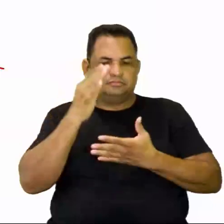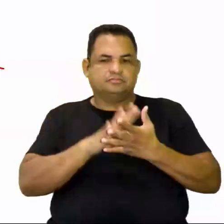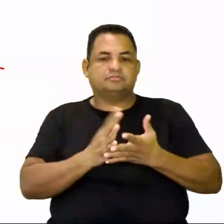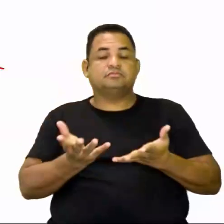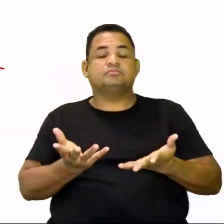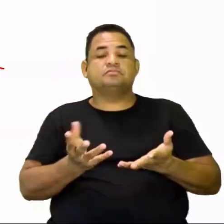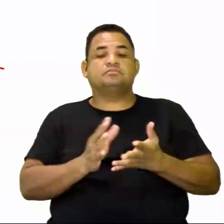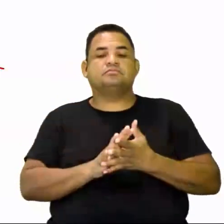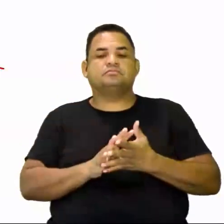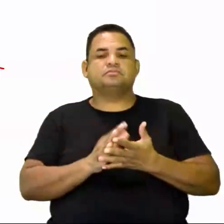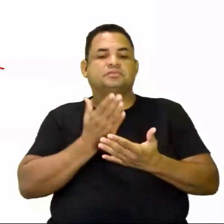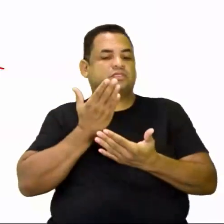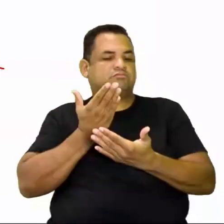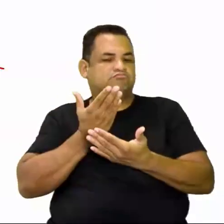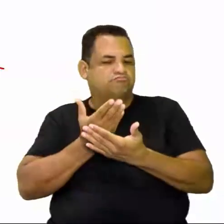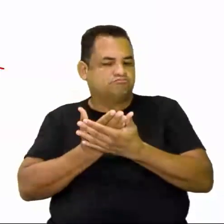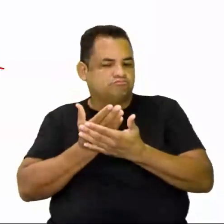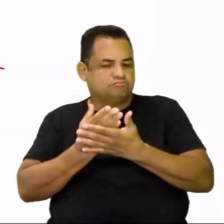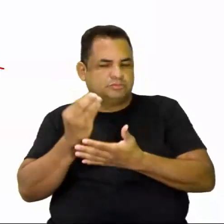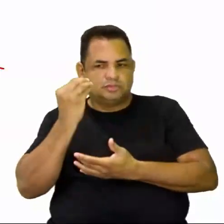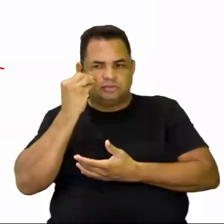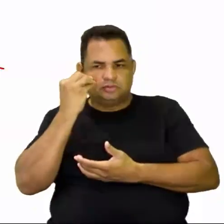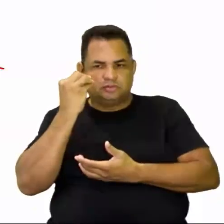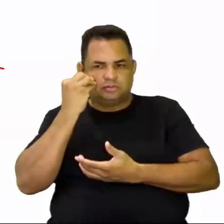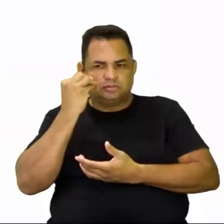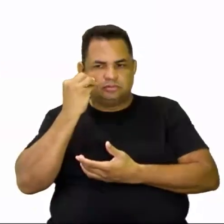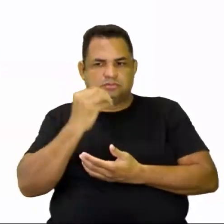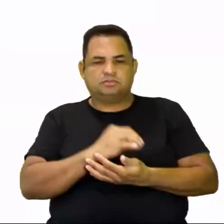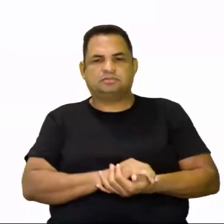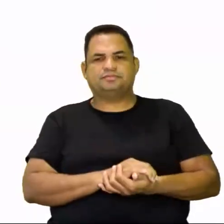obtidas através de dados experimentais.